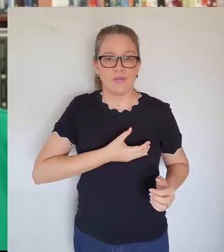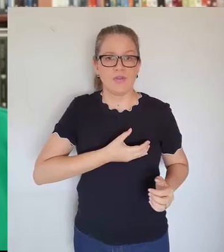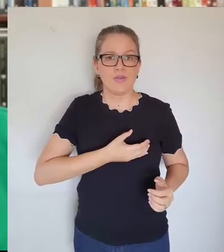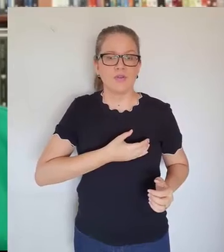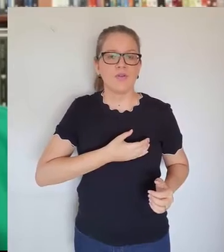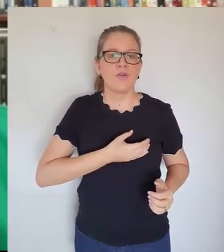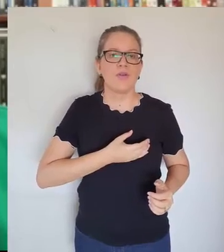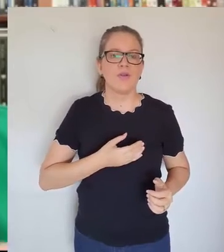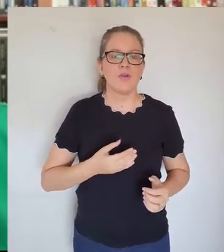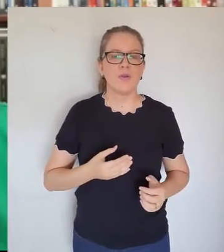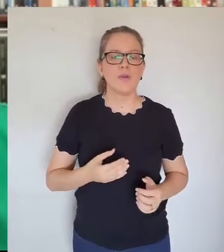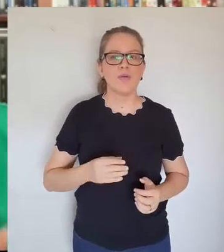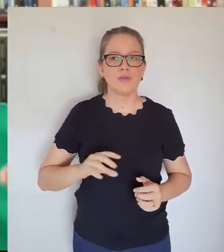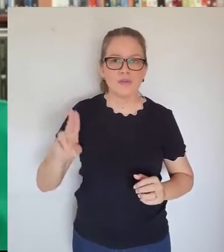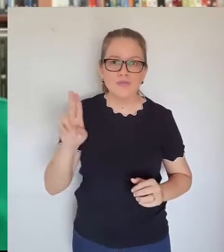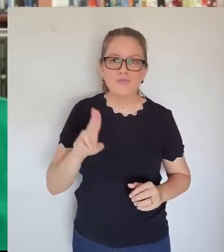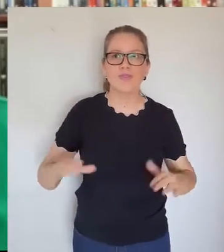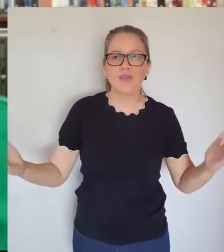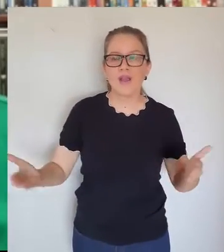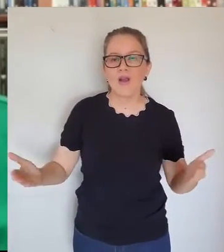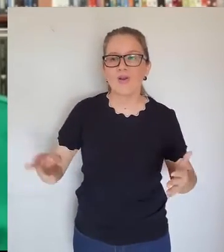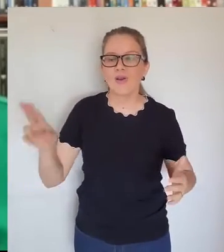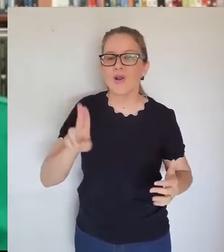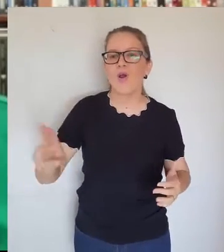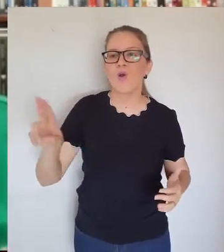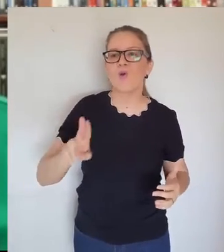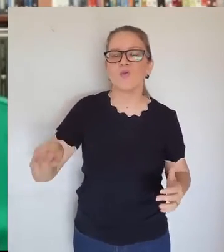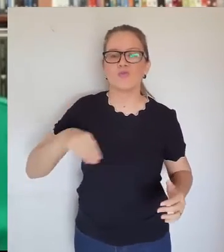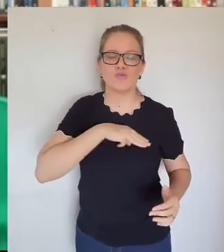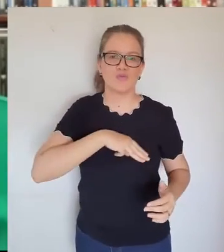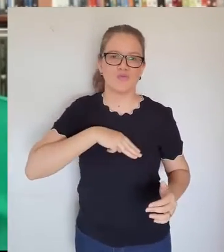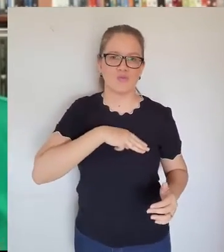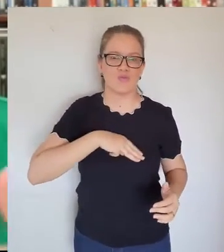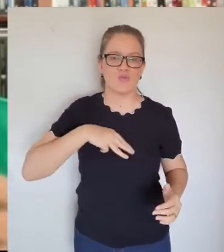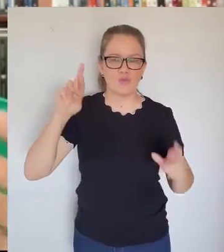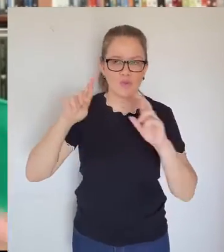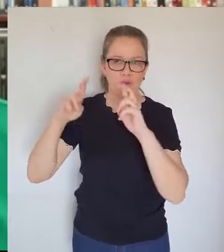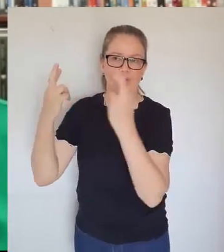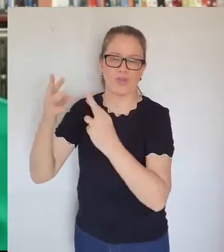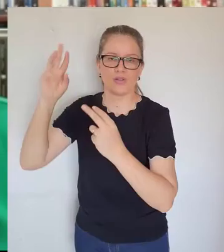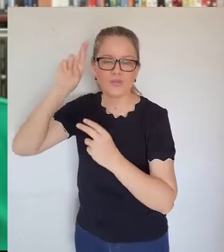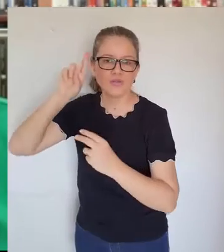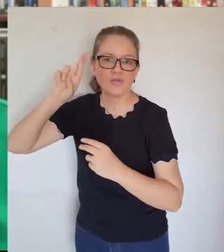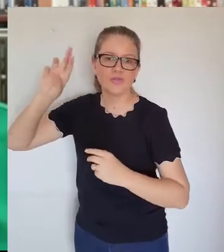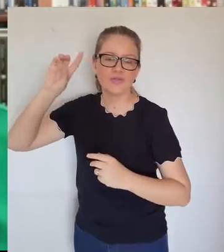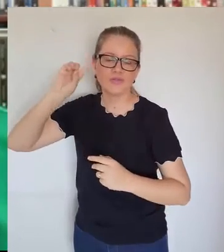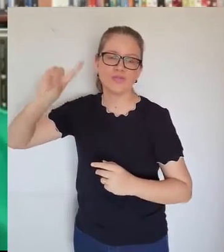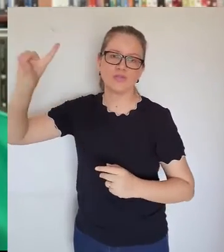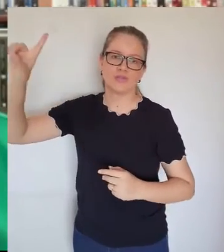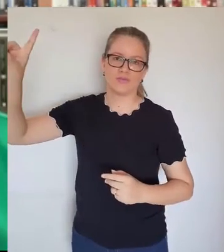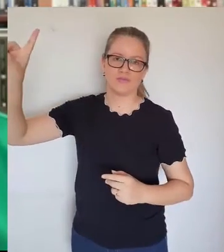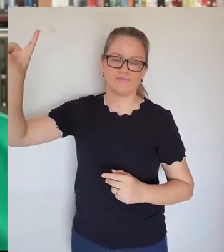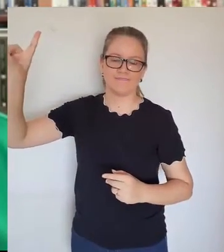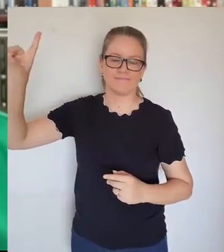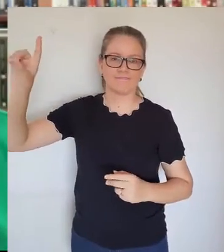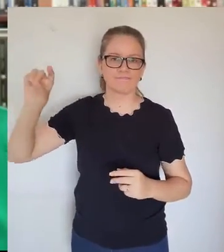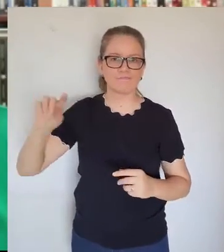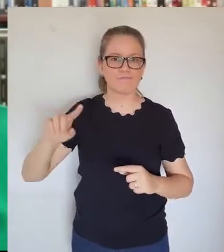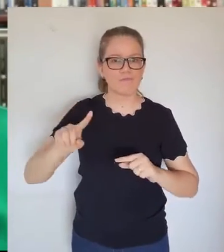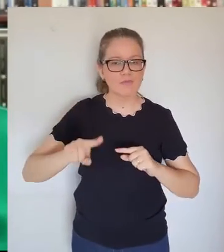Paulo e agora era útil ao ministério, útil ao reino de Deus. Olha que coisa